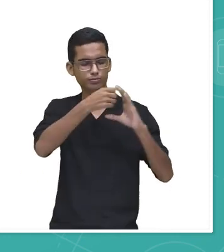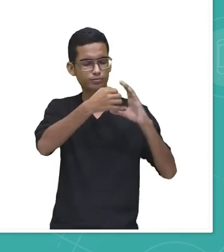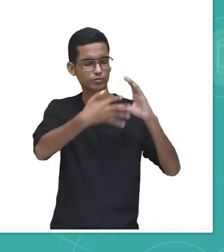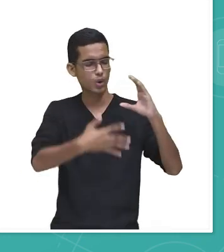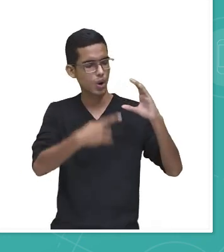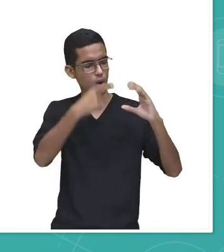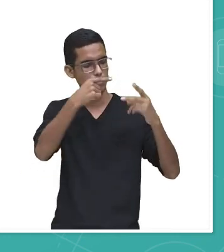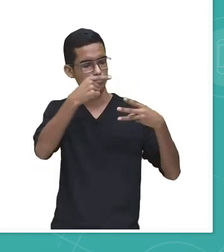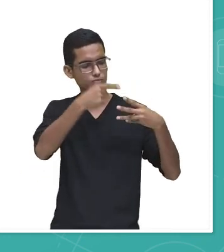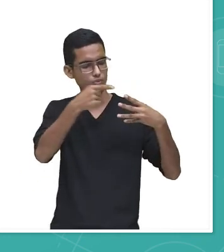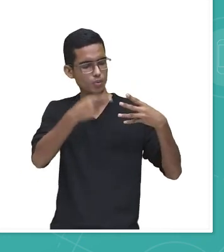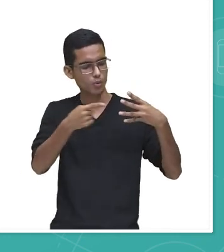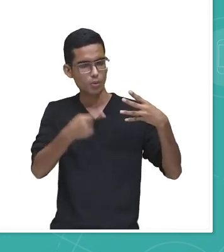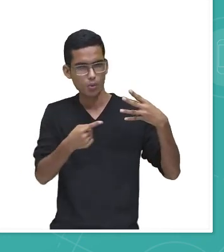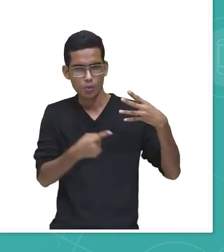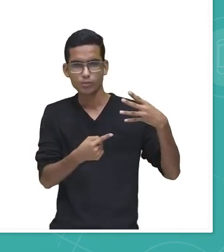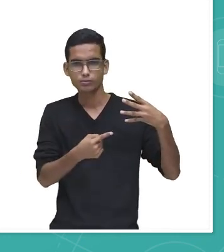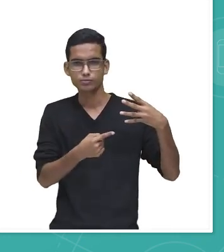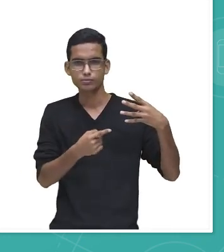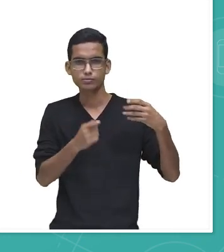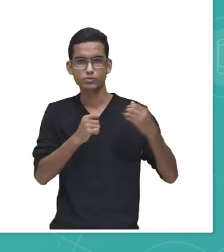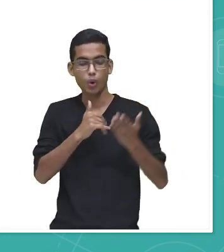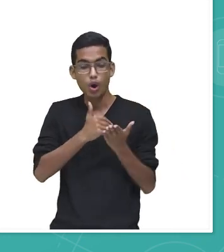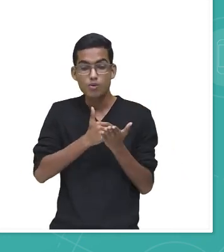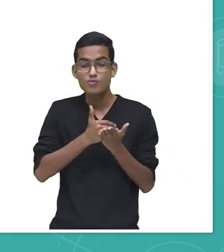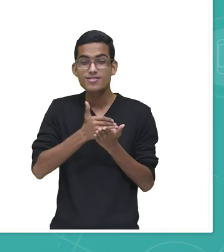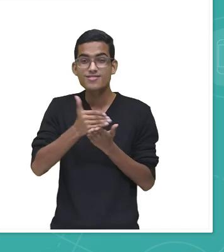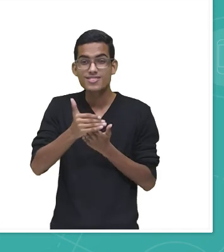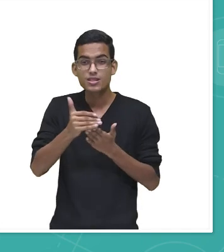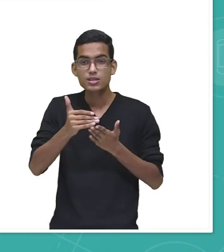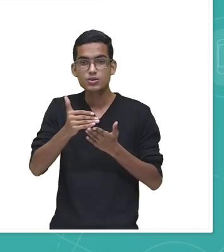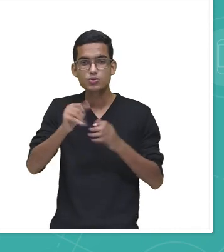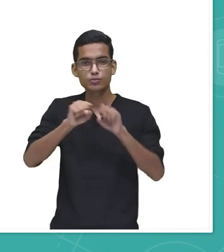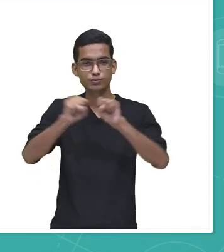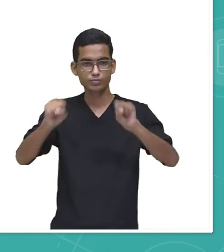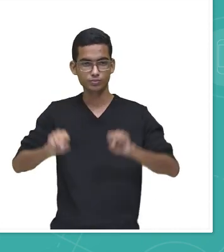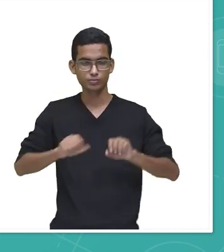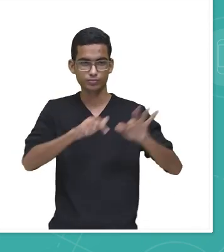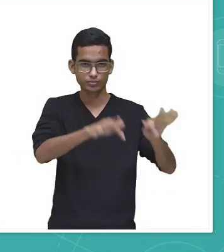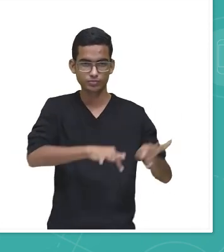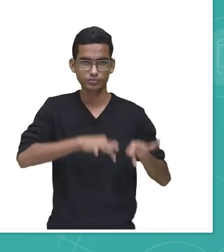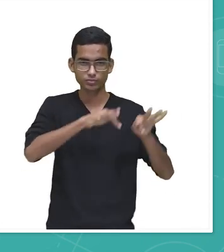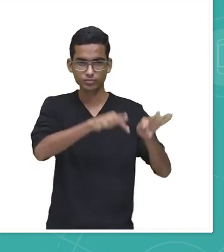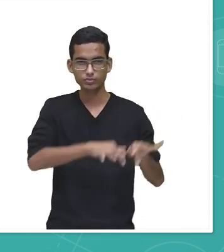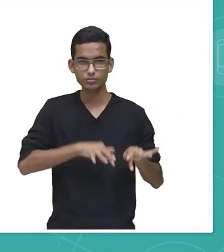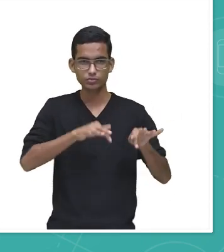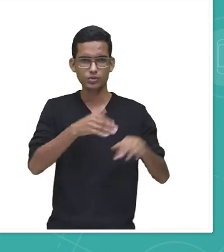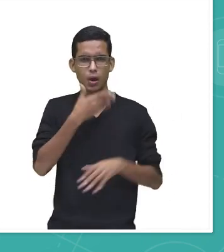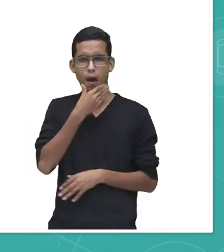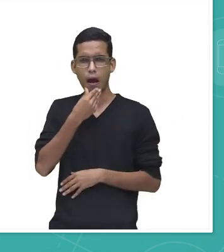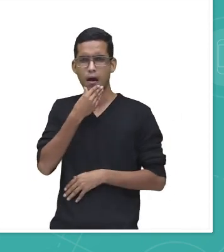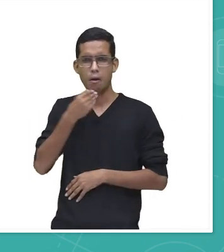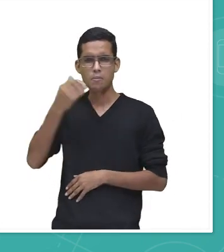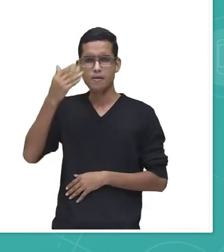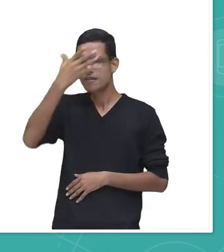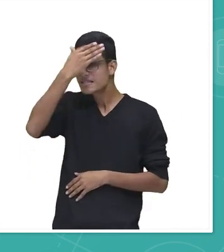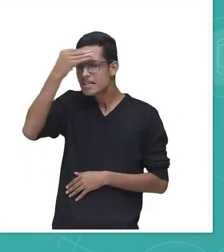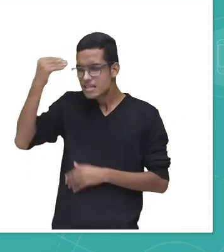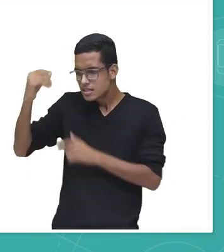para o início do sistema feudal, ou seja, o homem vai esquecer a cidade? Não, é porque a cidade vai estar em